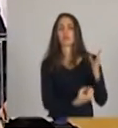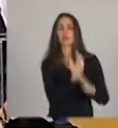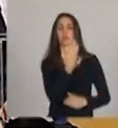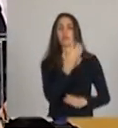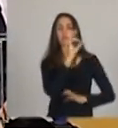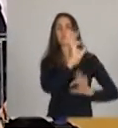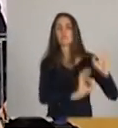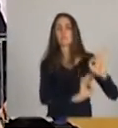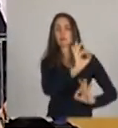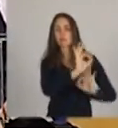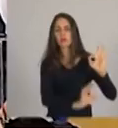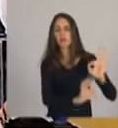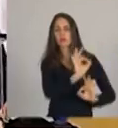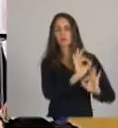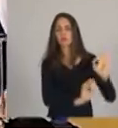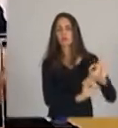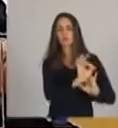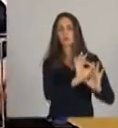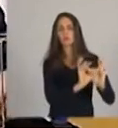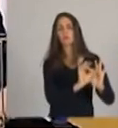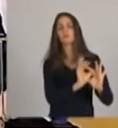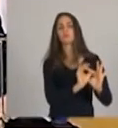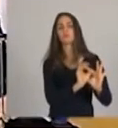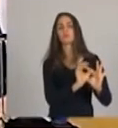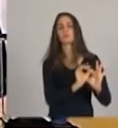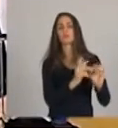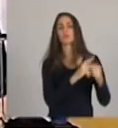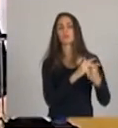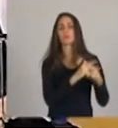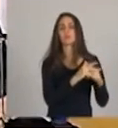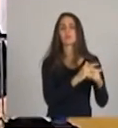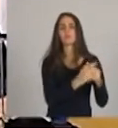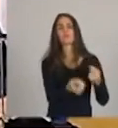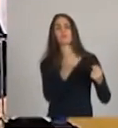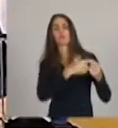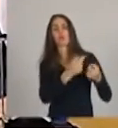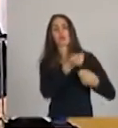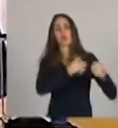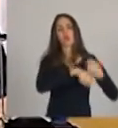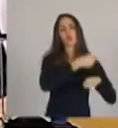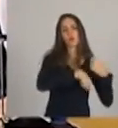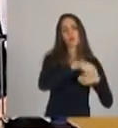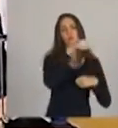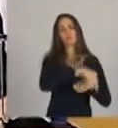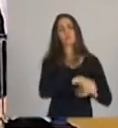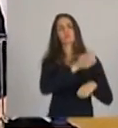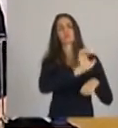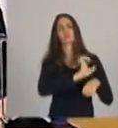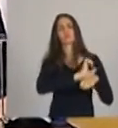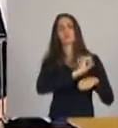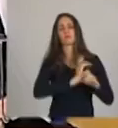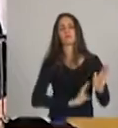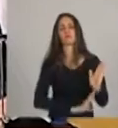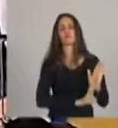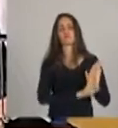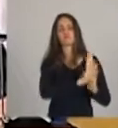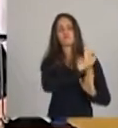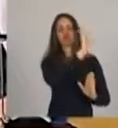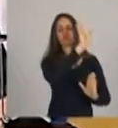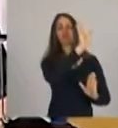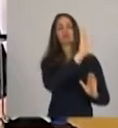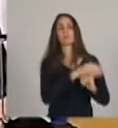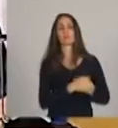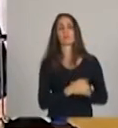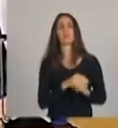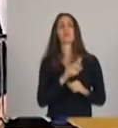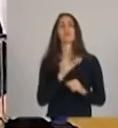de regularização e incentivo para a restauração da atividade econômica aqui no Espírito Santo. O Restaura